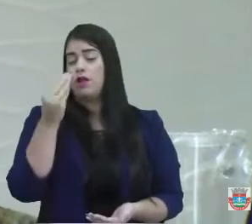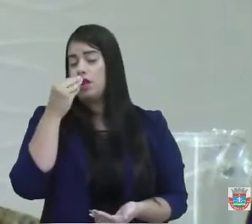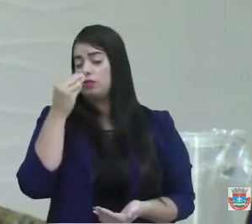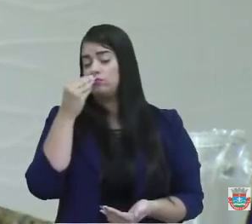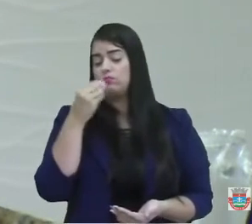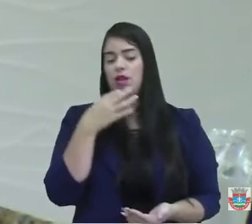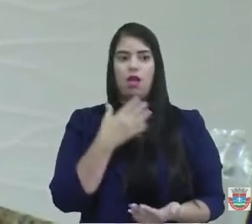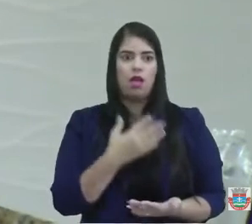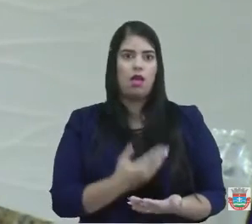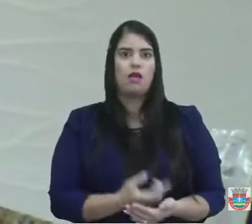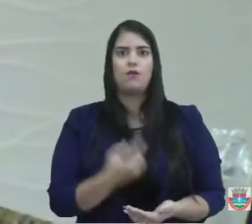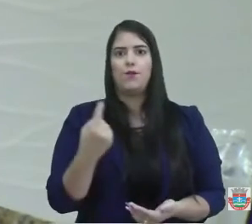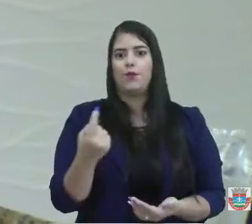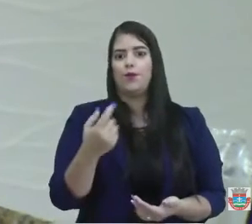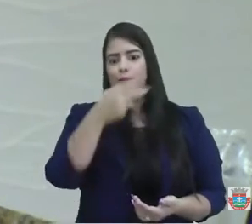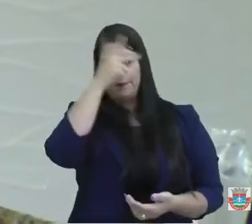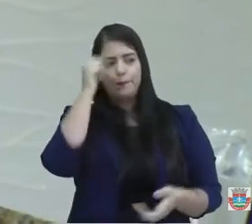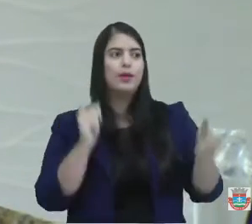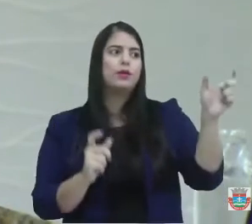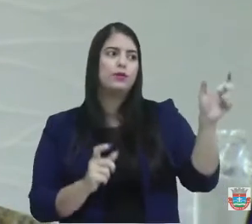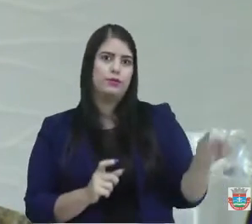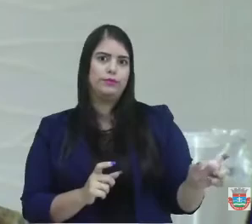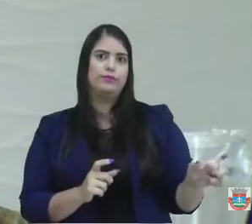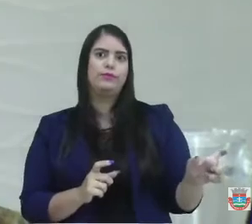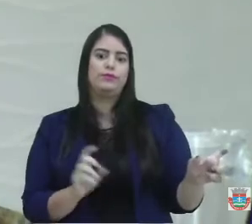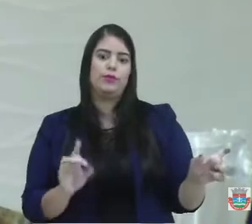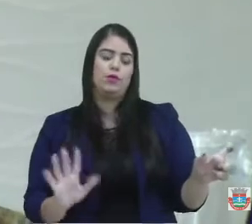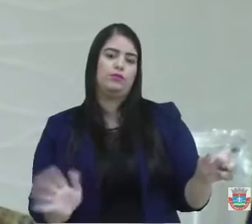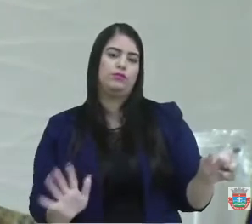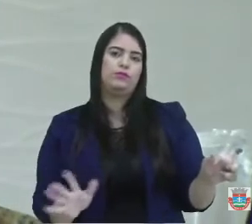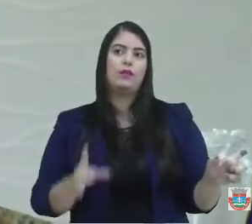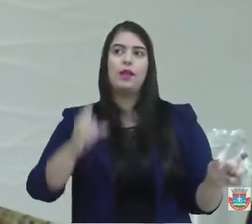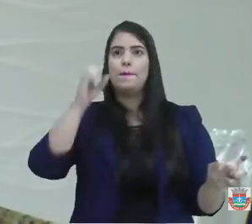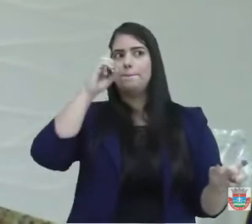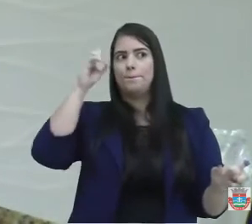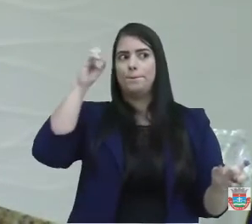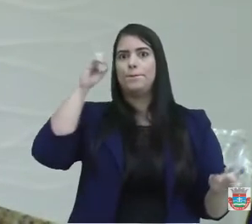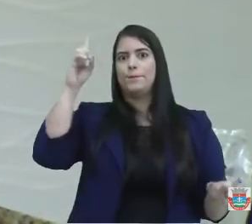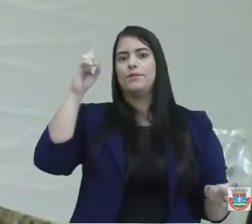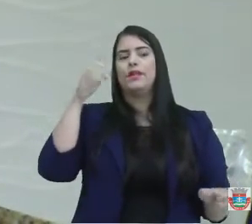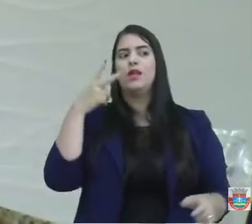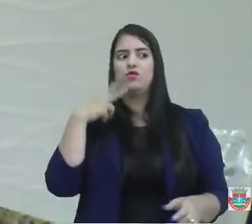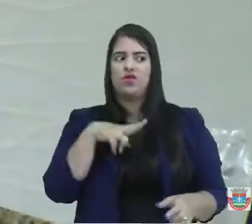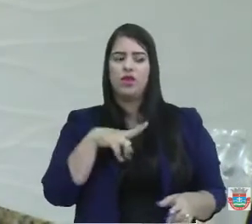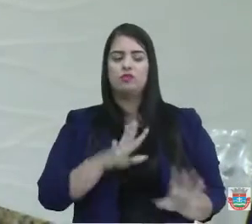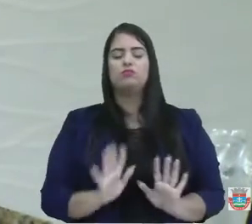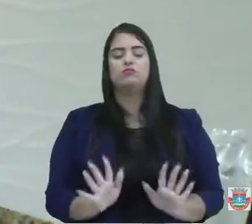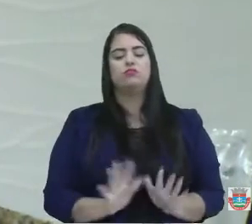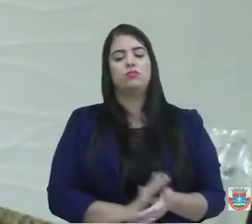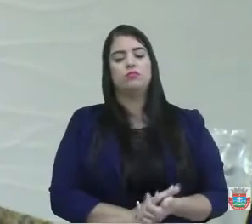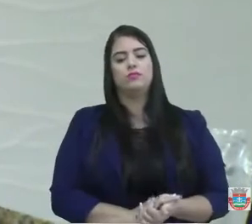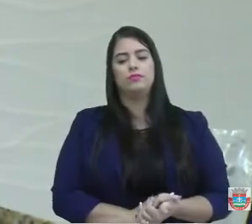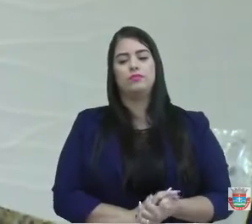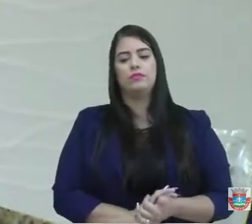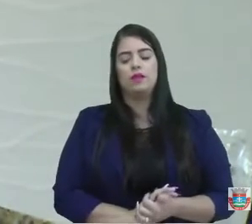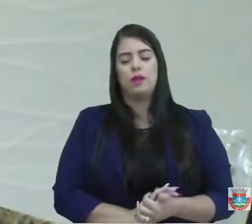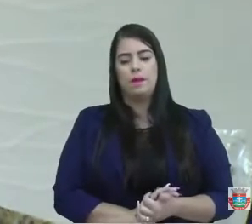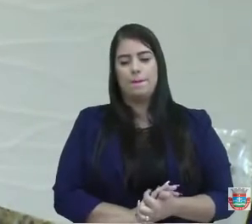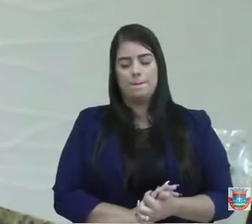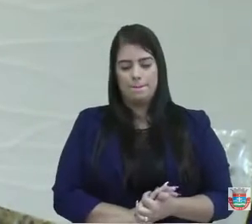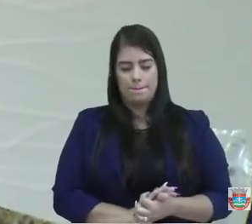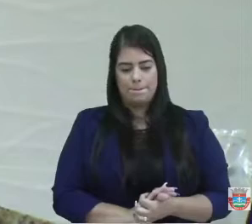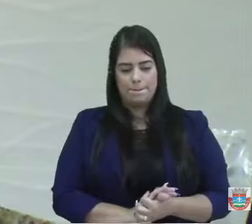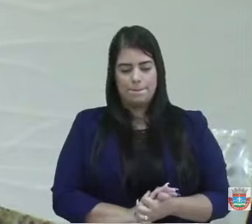só. Deus castiga. Deus castiga. Os pais dos pobres aqui são bem de todo mundo.